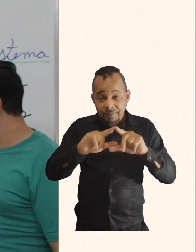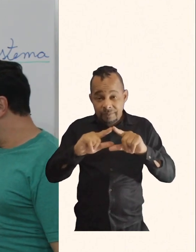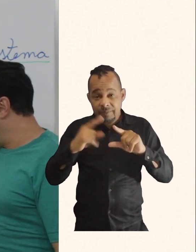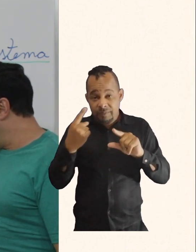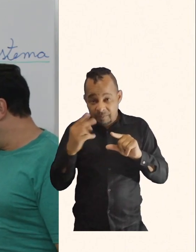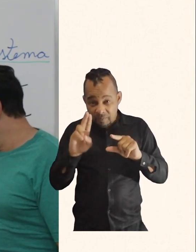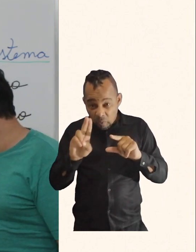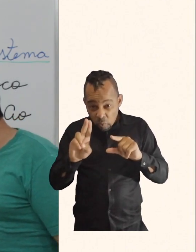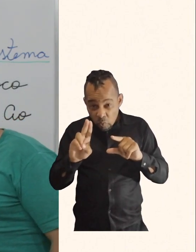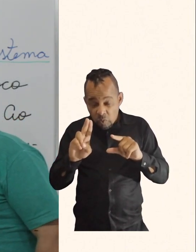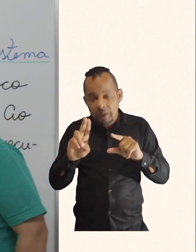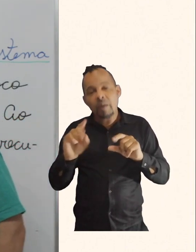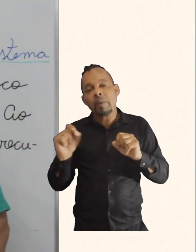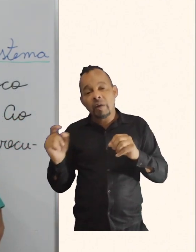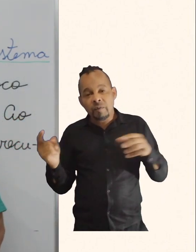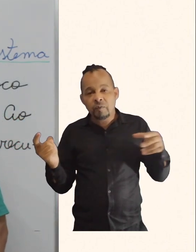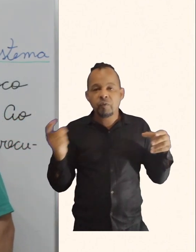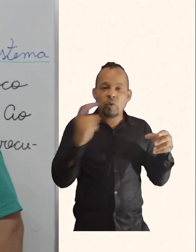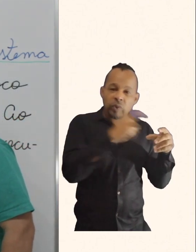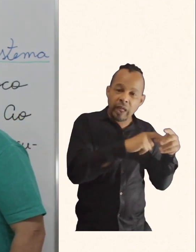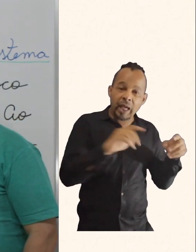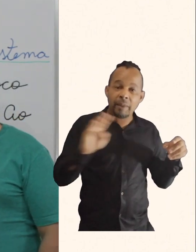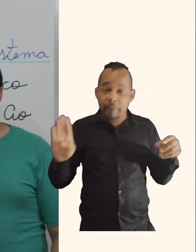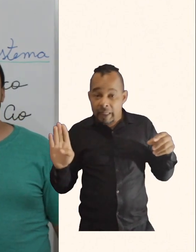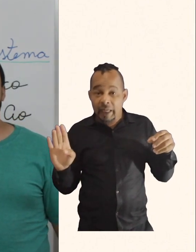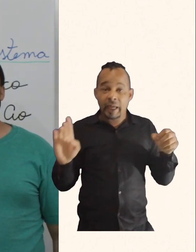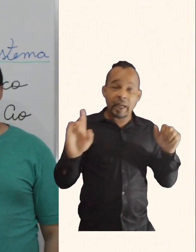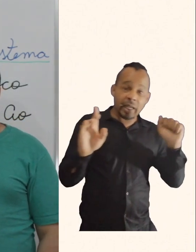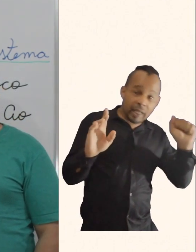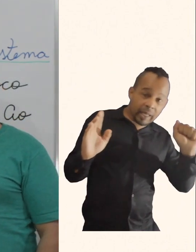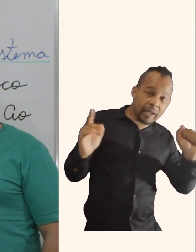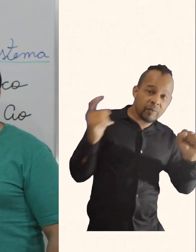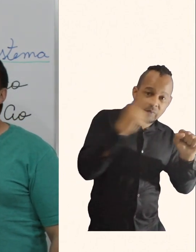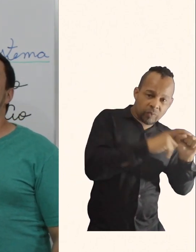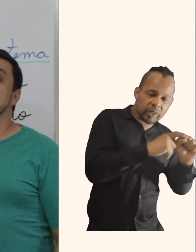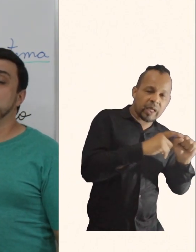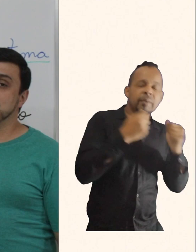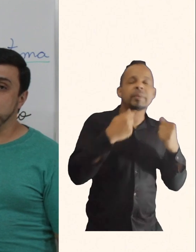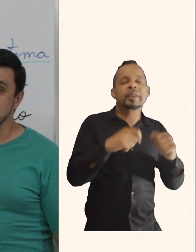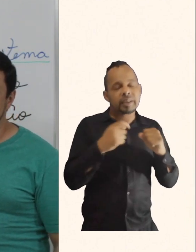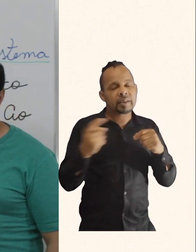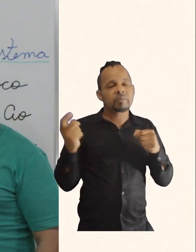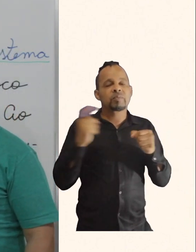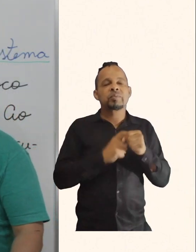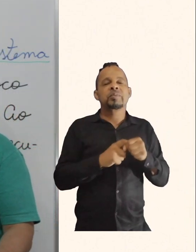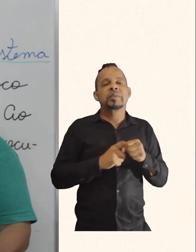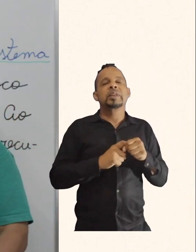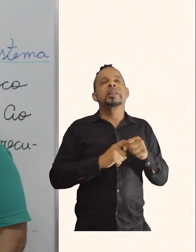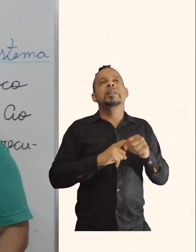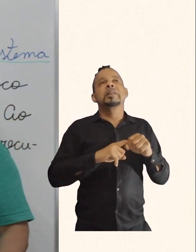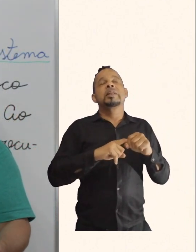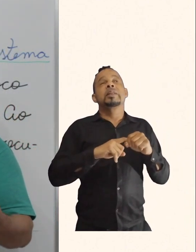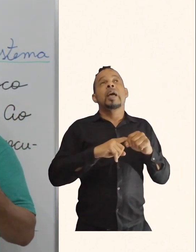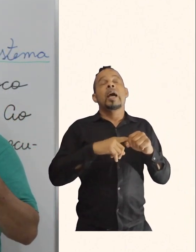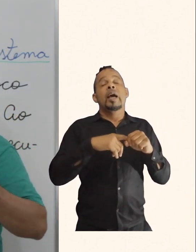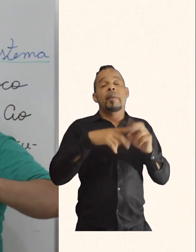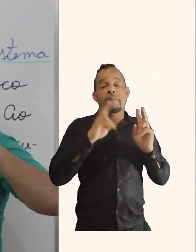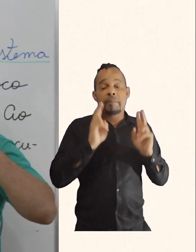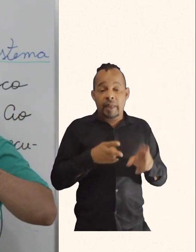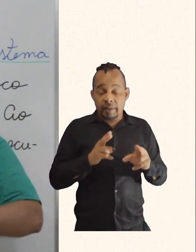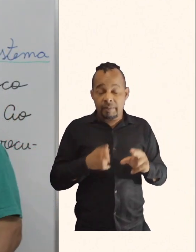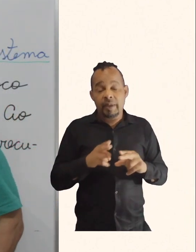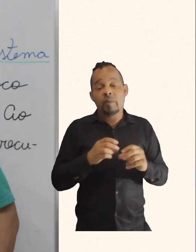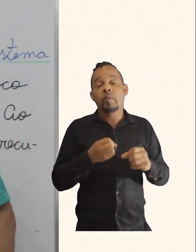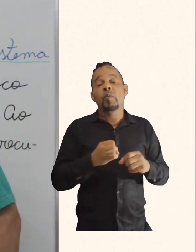energia potencial, ao voltar de B para A, eu preciso recuperar esta mesma quantidade